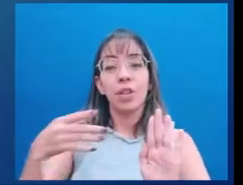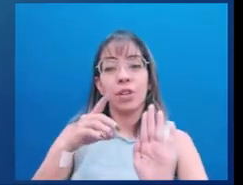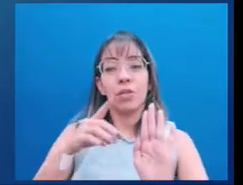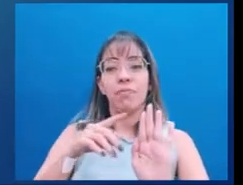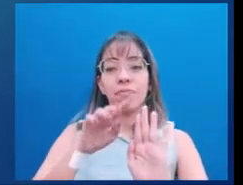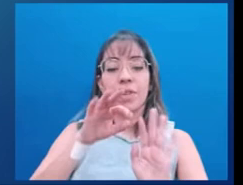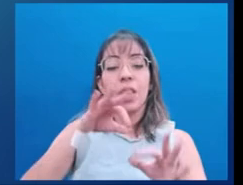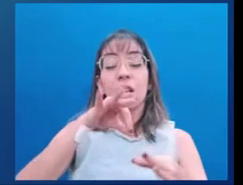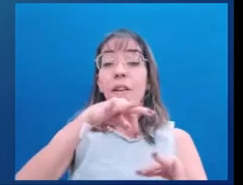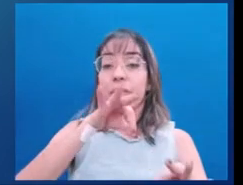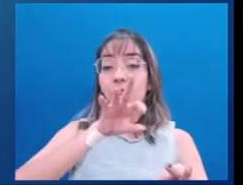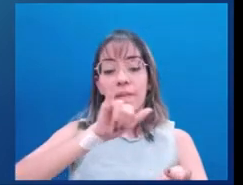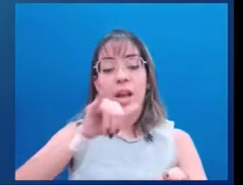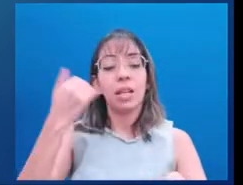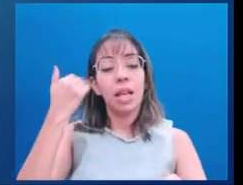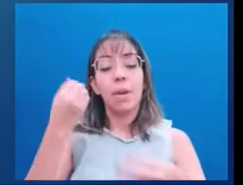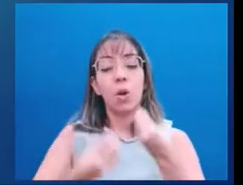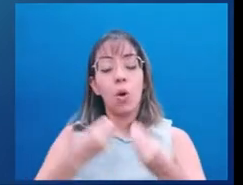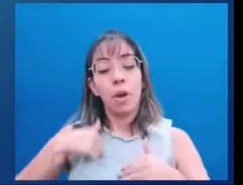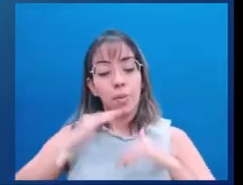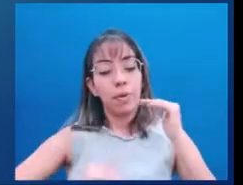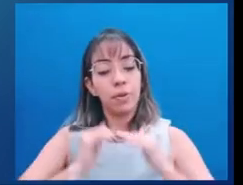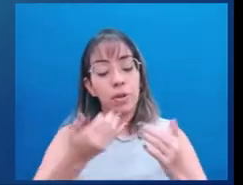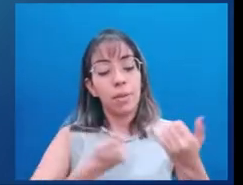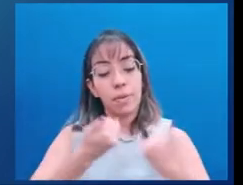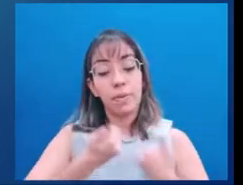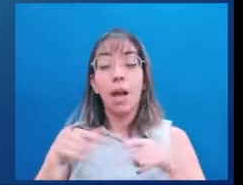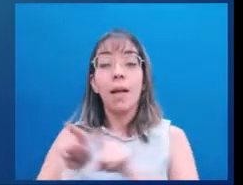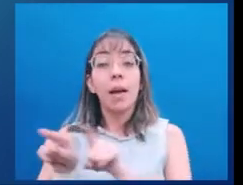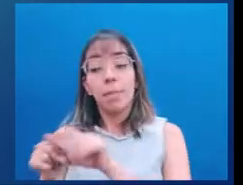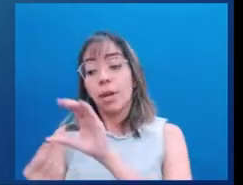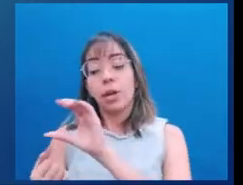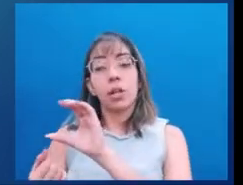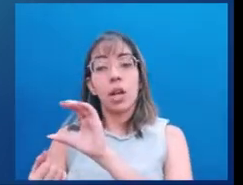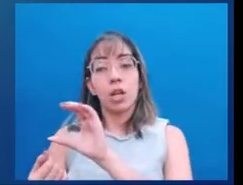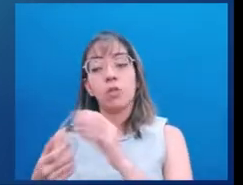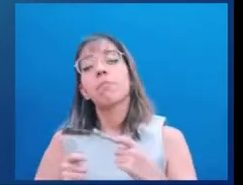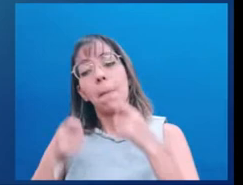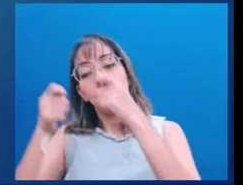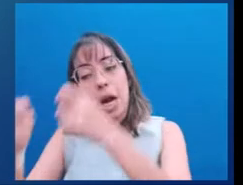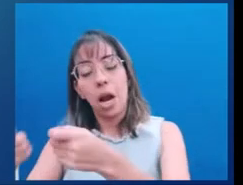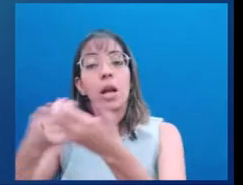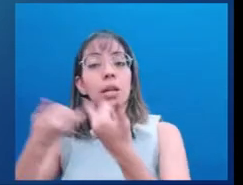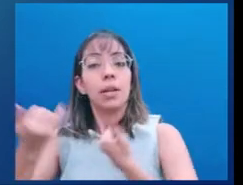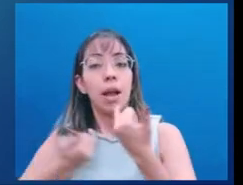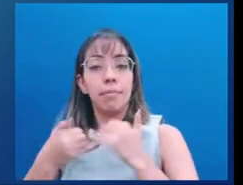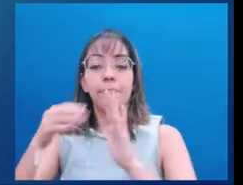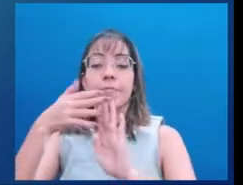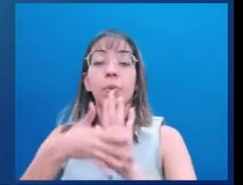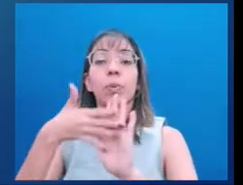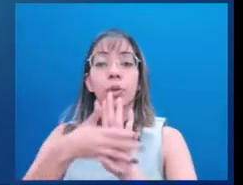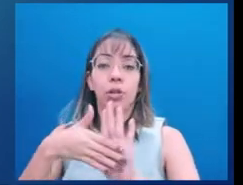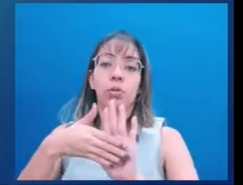segurança e rotulada da maneira que os trabalhadores e os consumidores tenham conhecimento dos seus efeitos antes de a manusear, tá? Então,